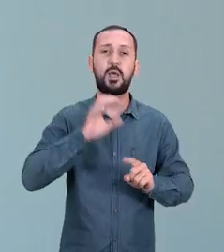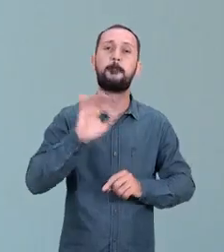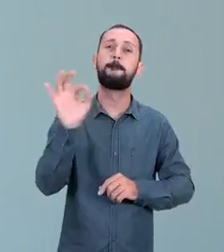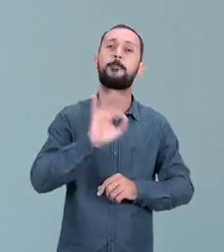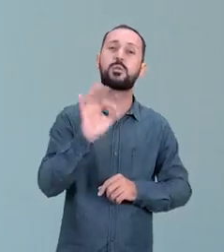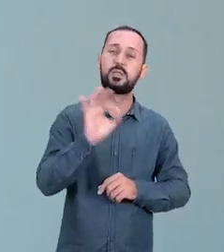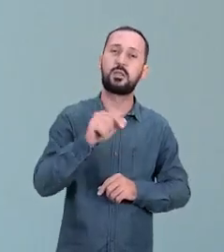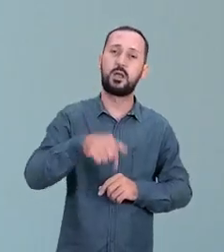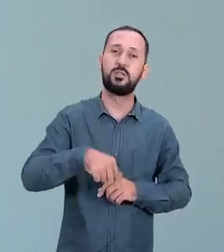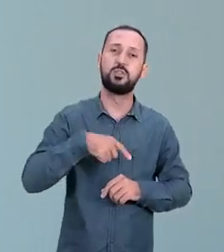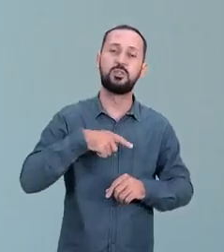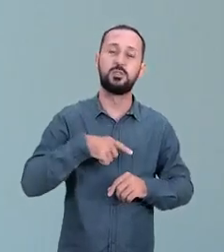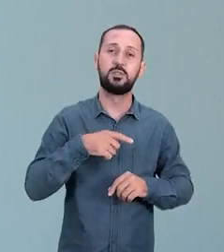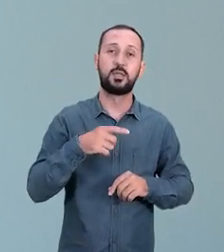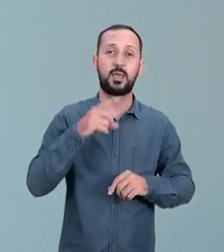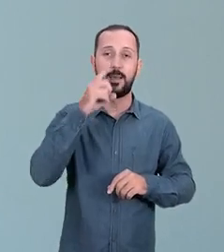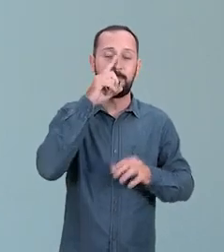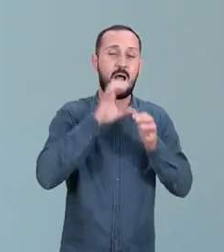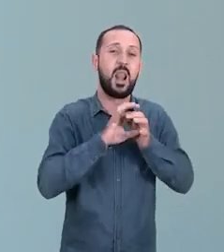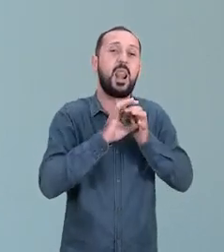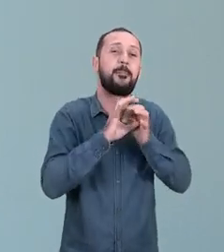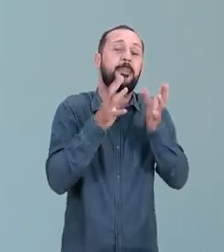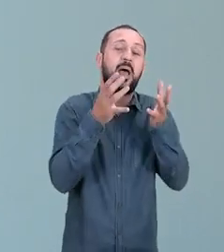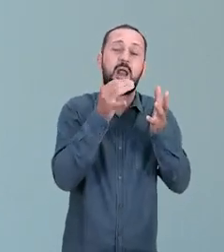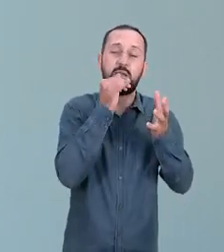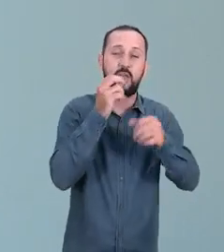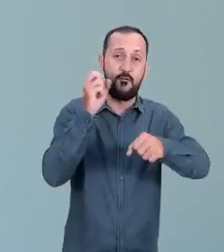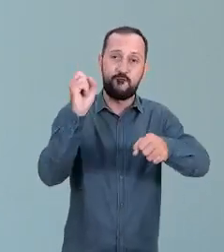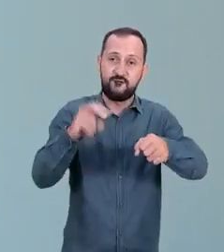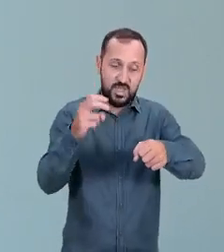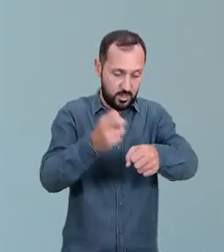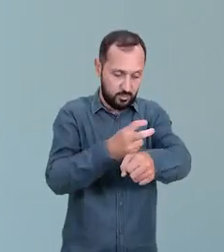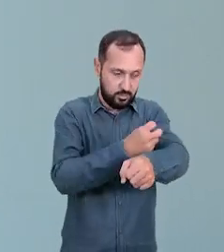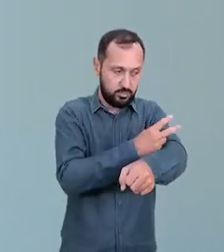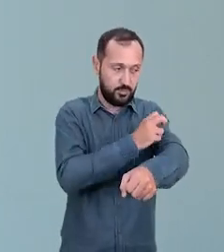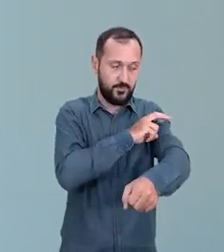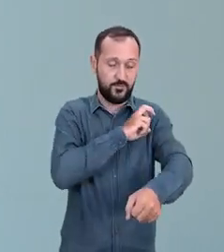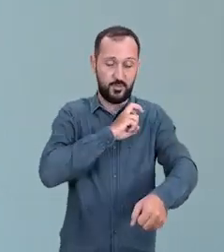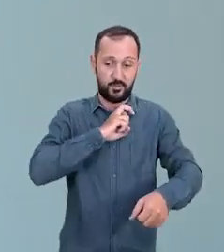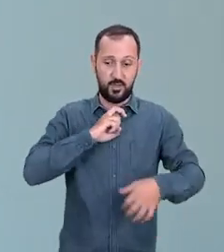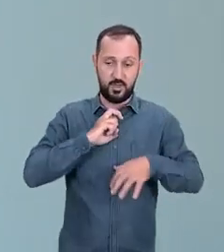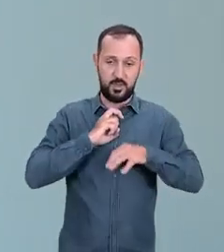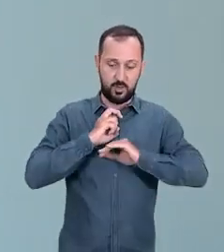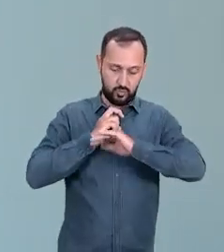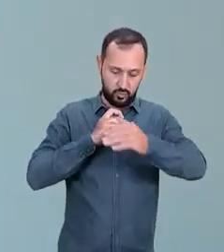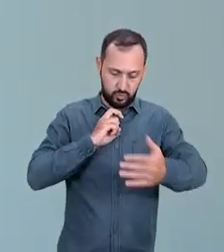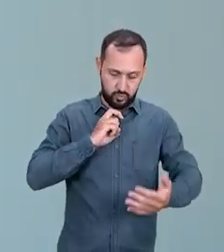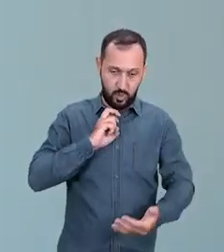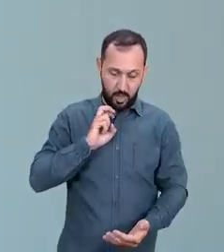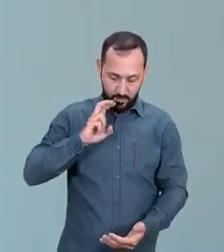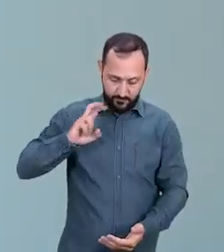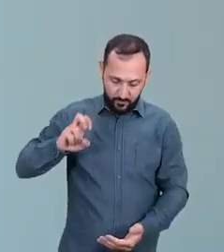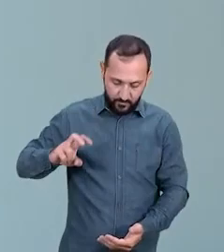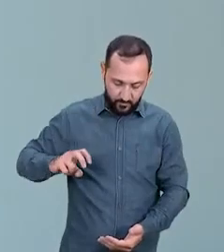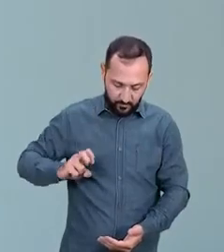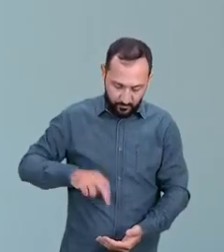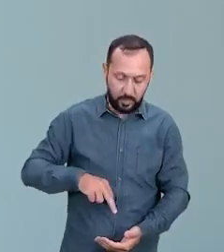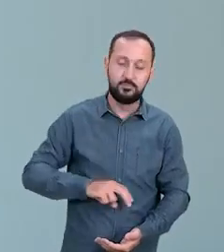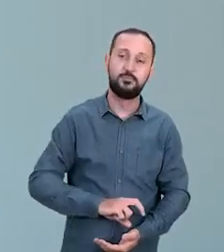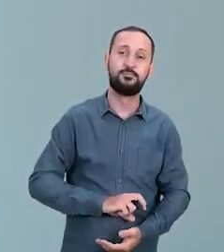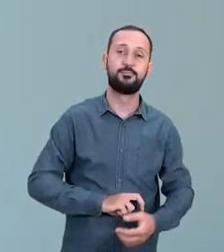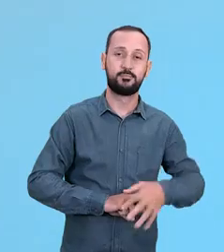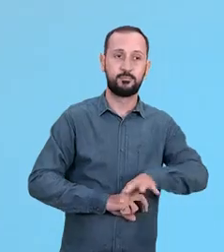probabilidade maior ou menor de que a mãe permita que o vírus passe para a criança via placenta. E a